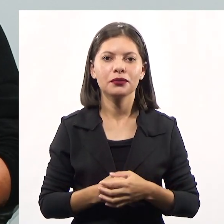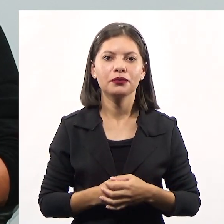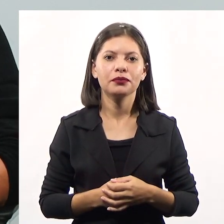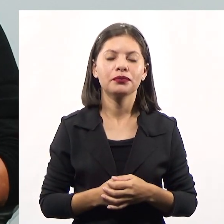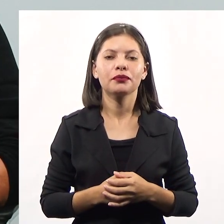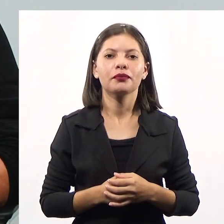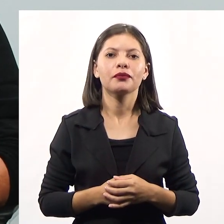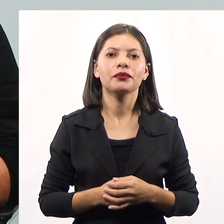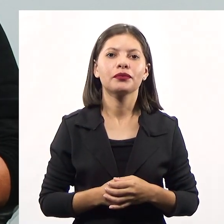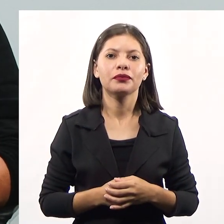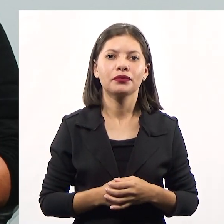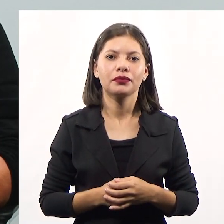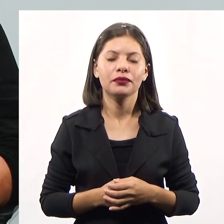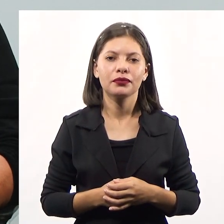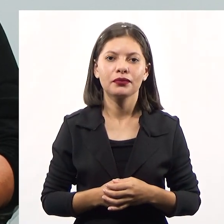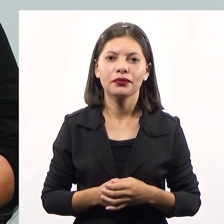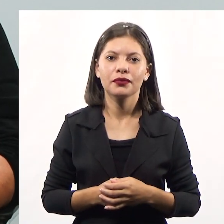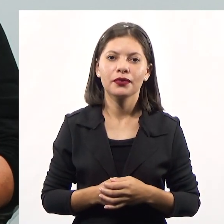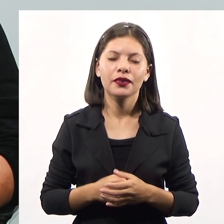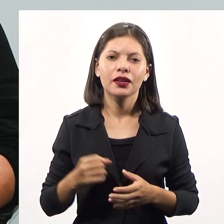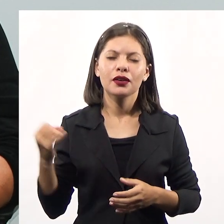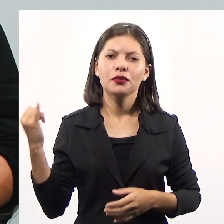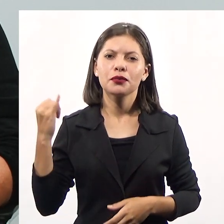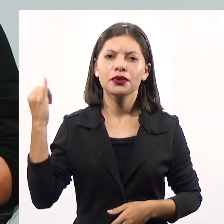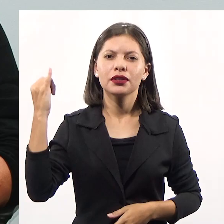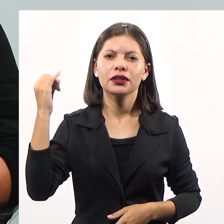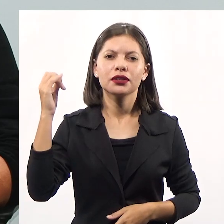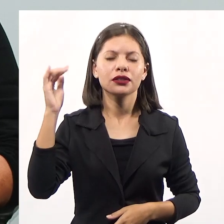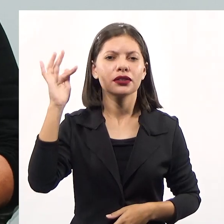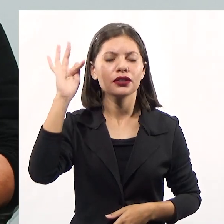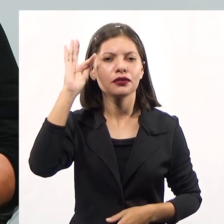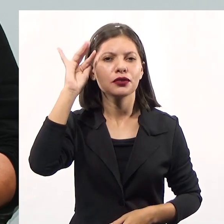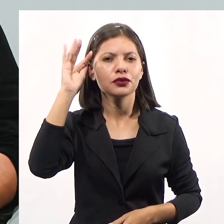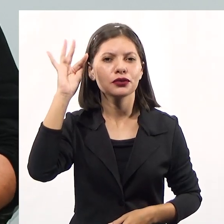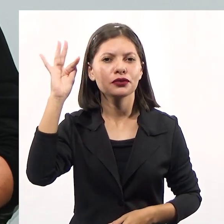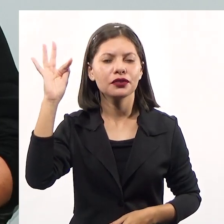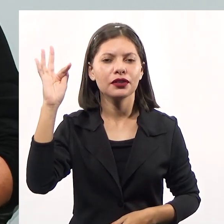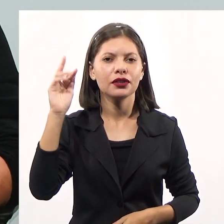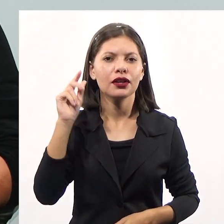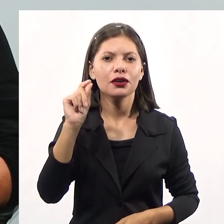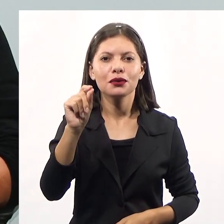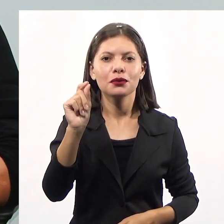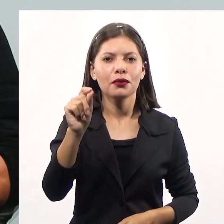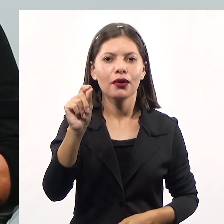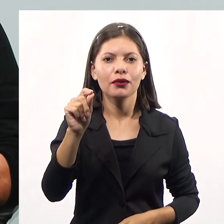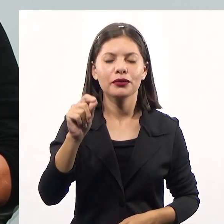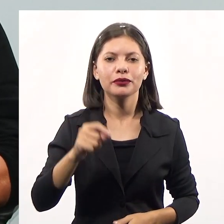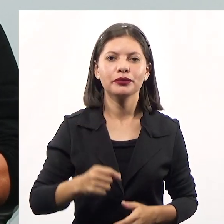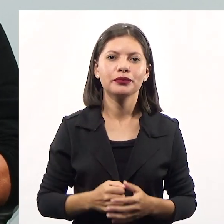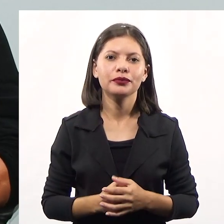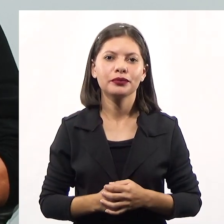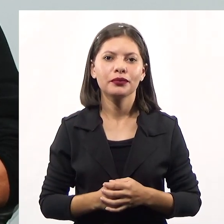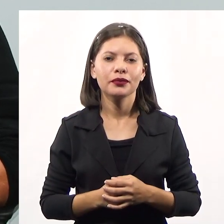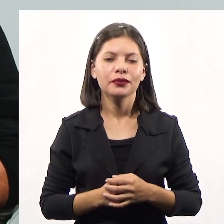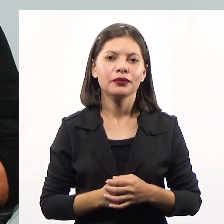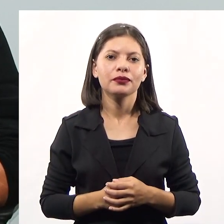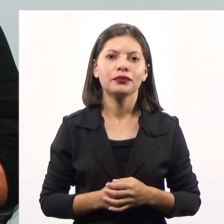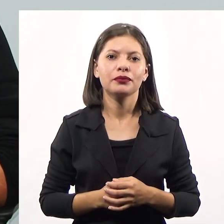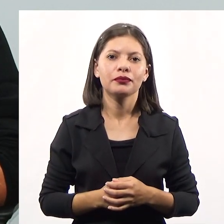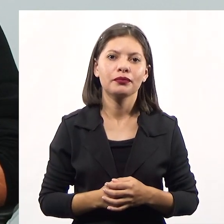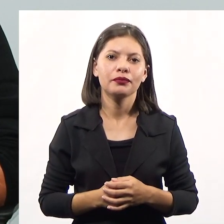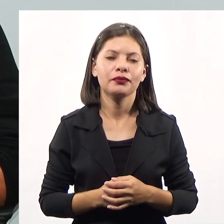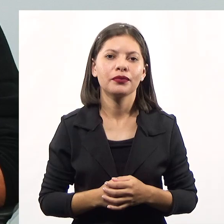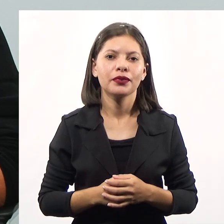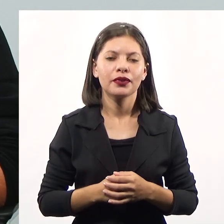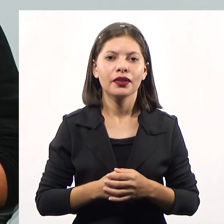escolhi falar sobre a importância da filosofia, a relação da filosofia na constituição